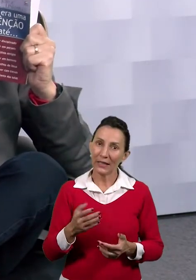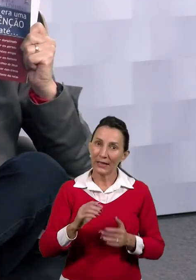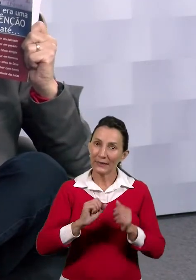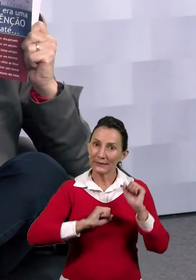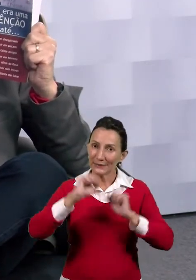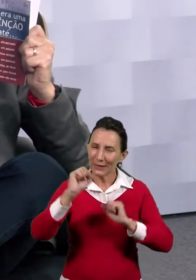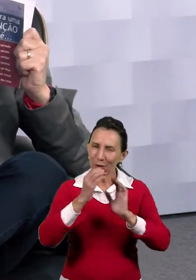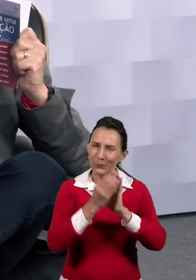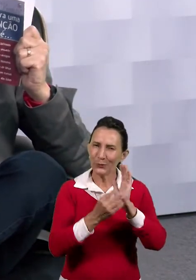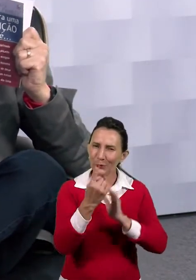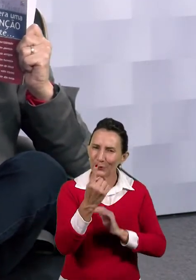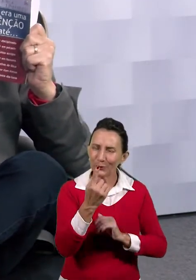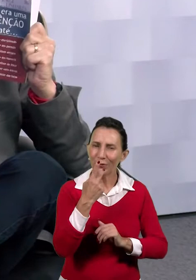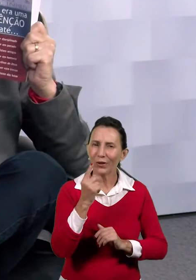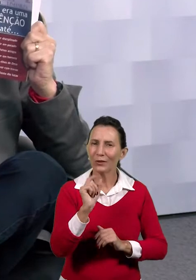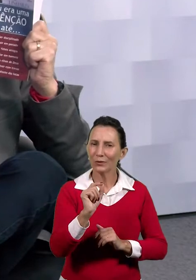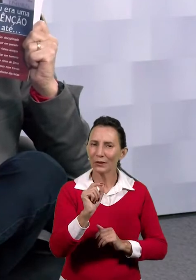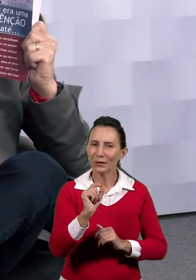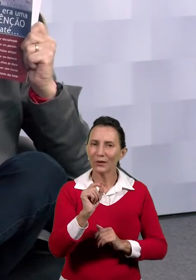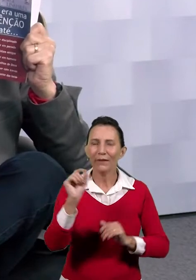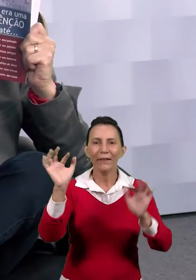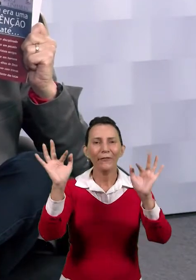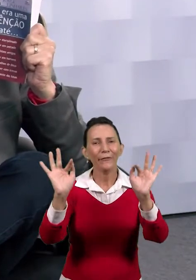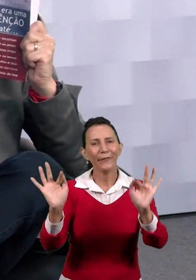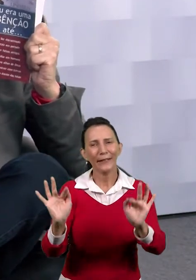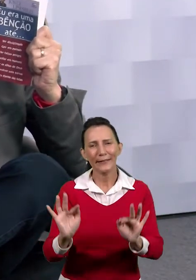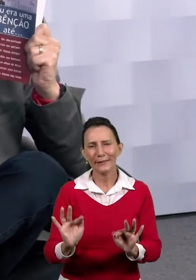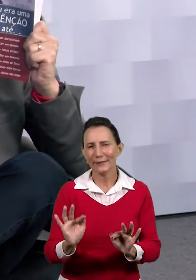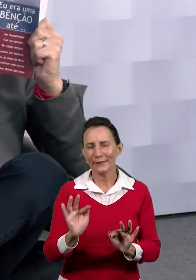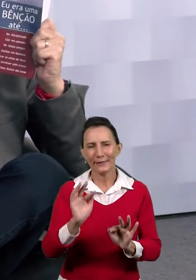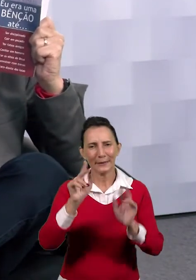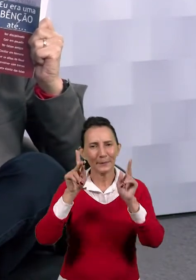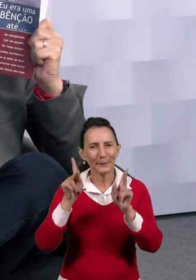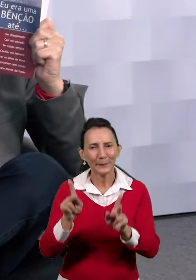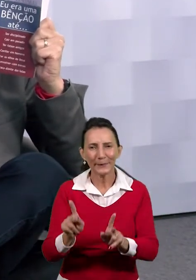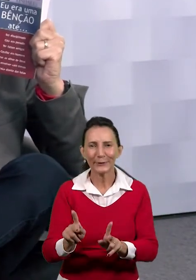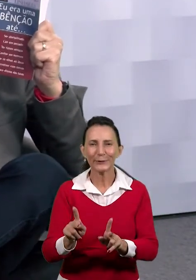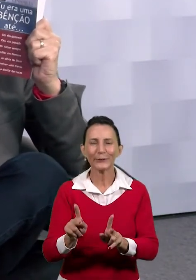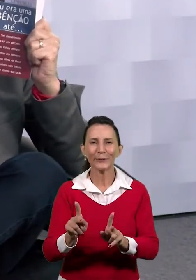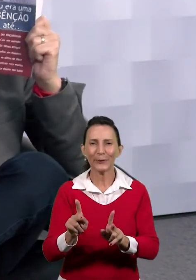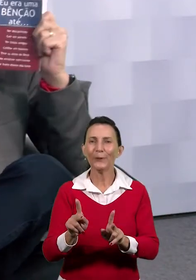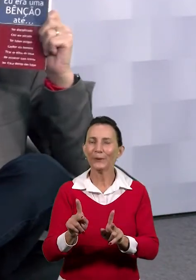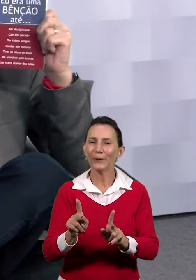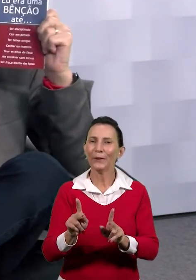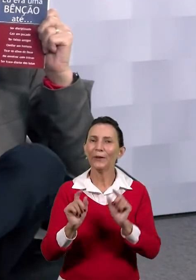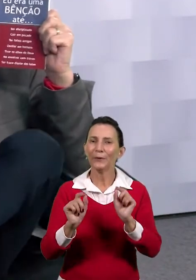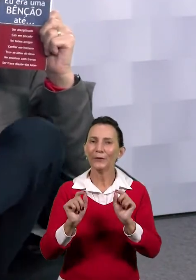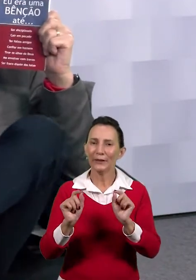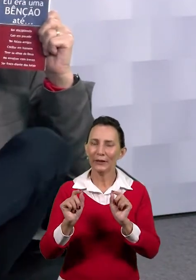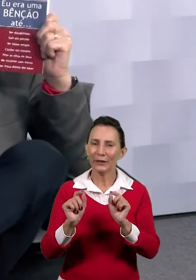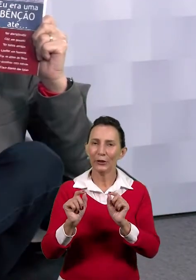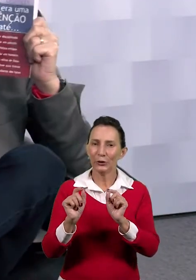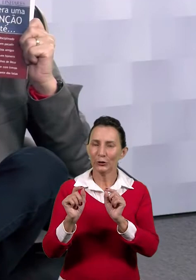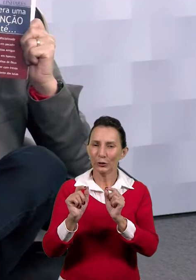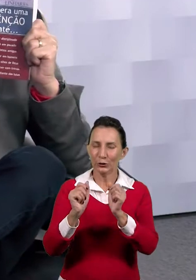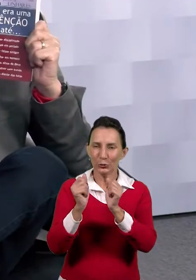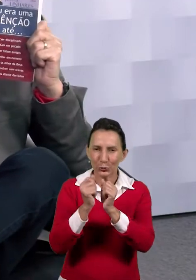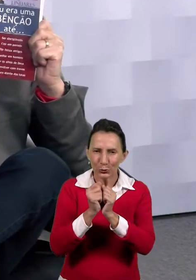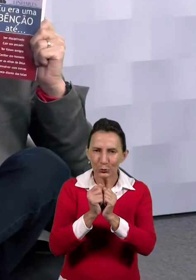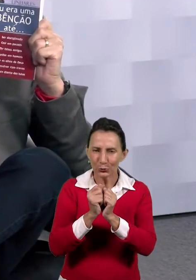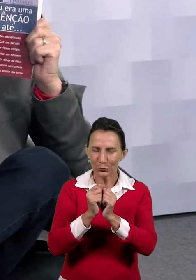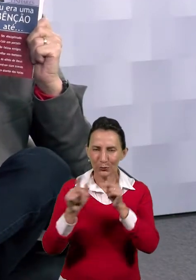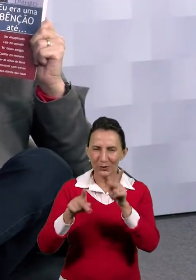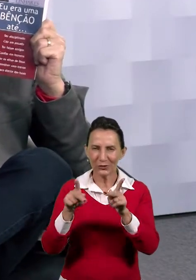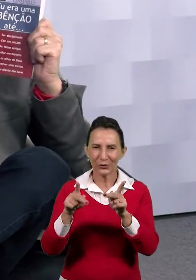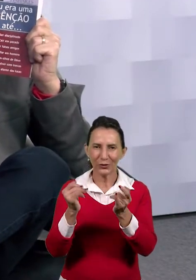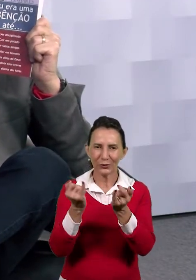a pessoa que não anda, não para e não se assenta, não se detém e não se assenta na roda dos escarnecedores.